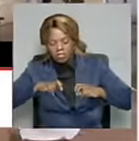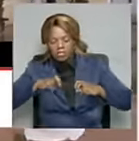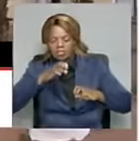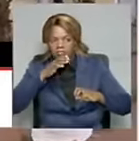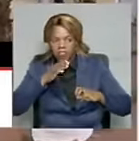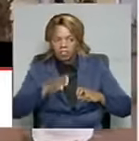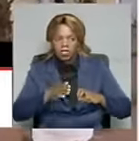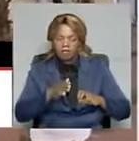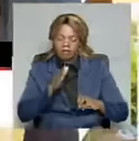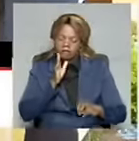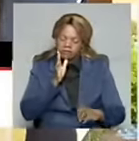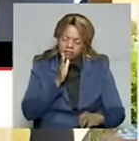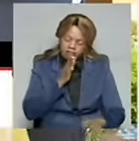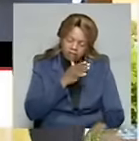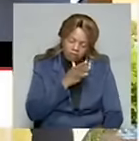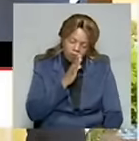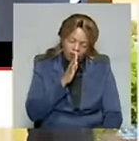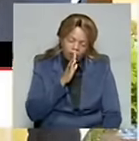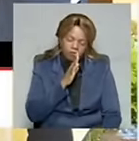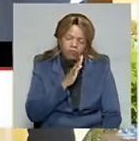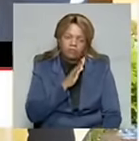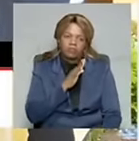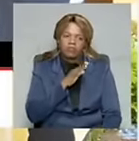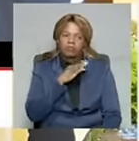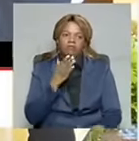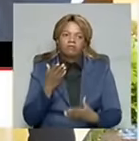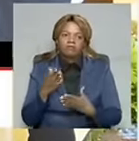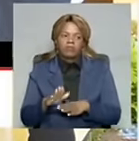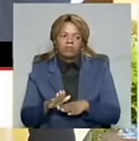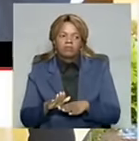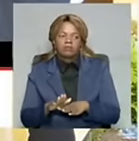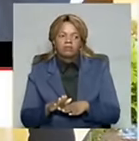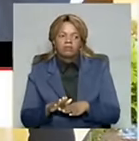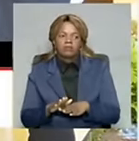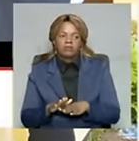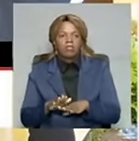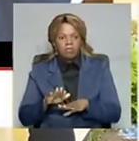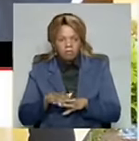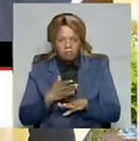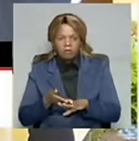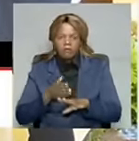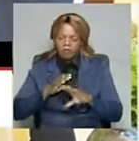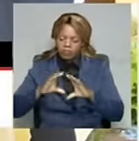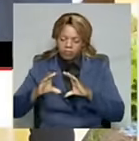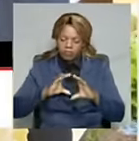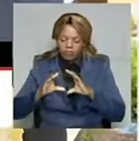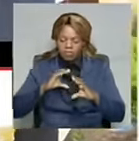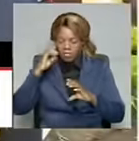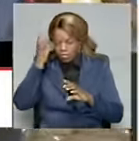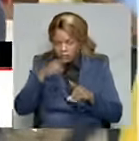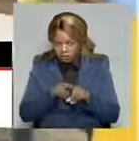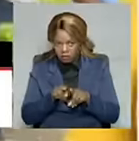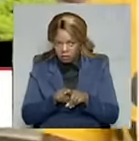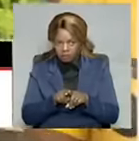obviamente consternada, com o sucedido. Nos próximos instantes e neste Jornal da Tarde, converso com a irmã do